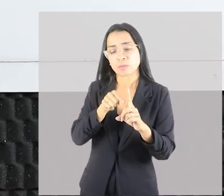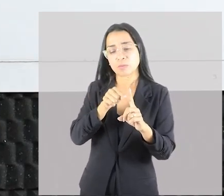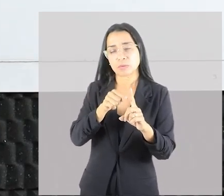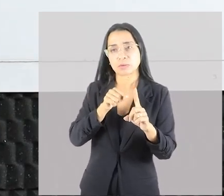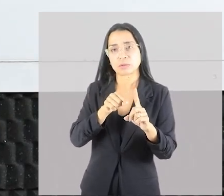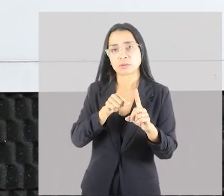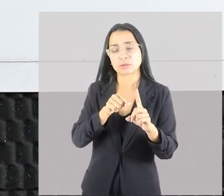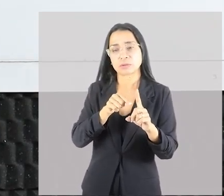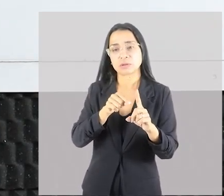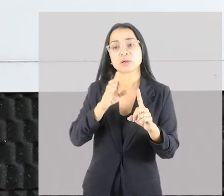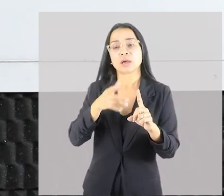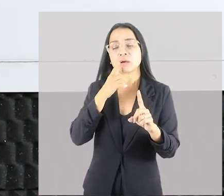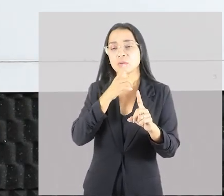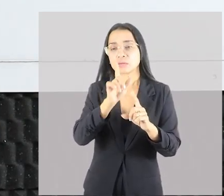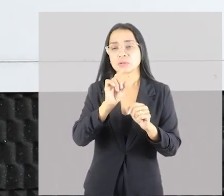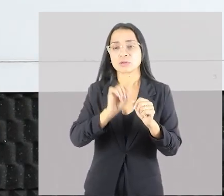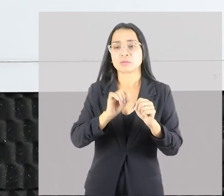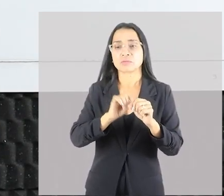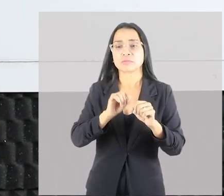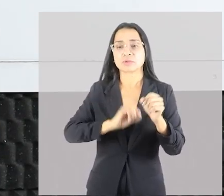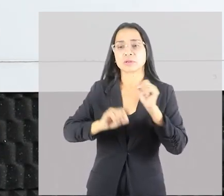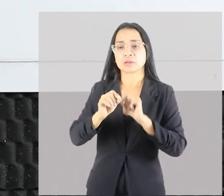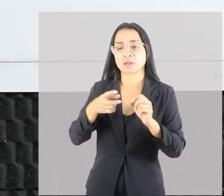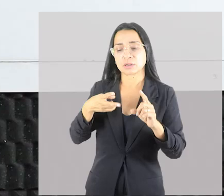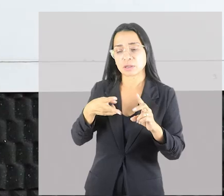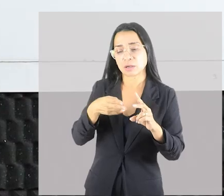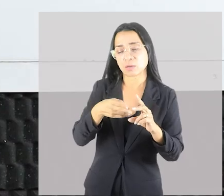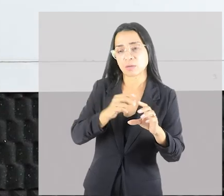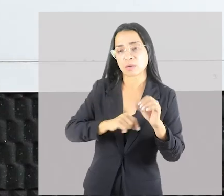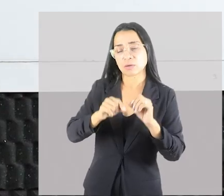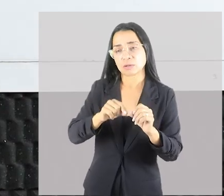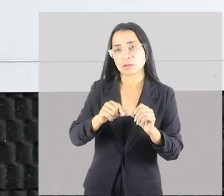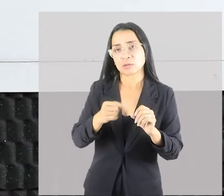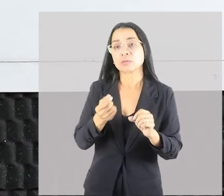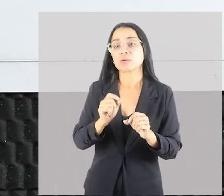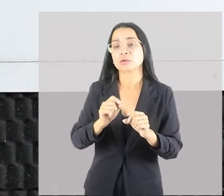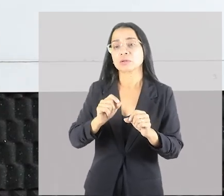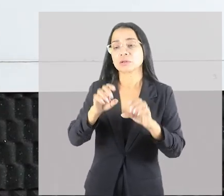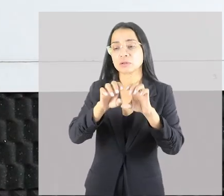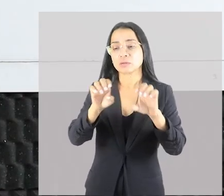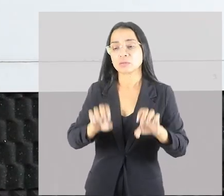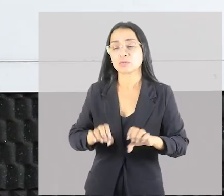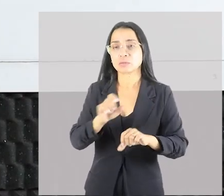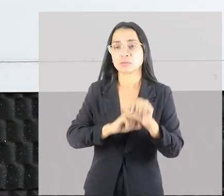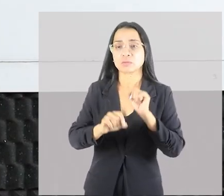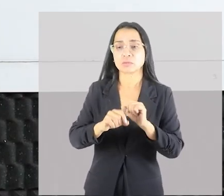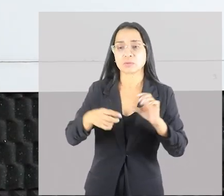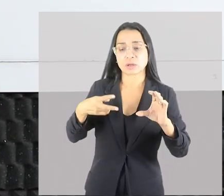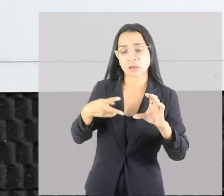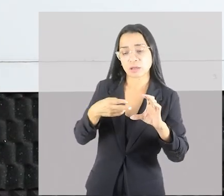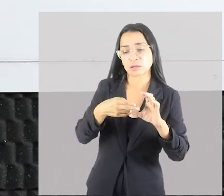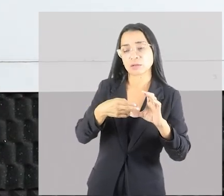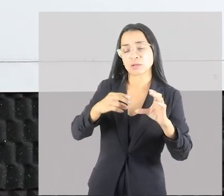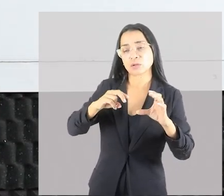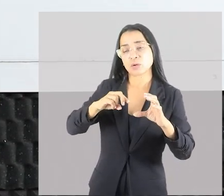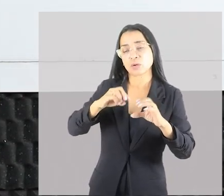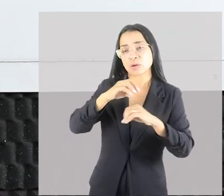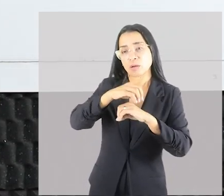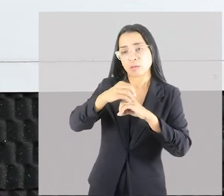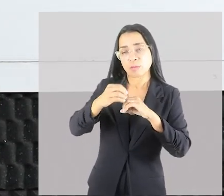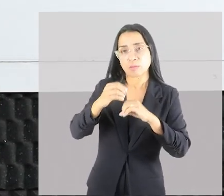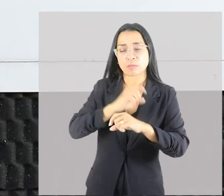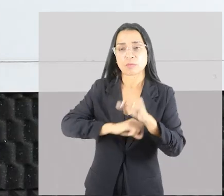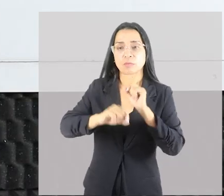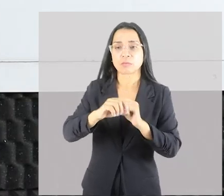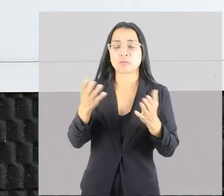sua mãe, a gente já consegue fazer essa edição genética para esse organismo, né? A tesoura molecular, né,